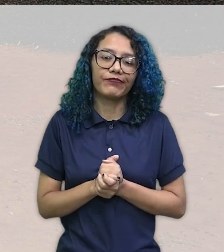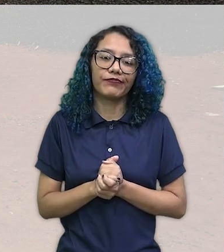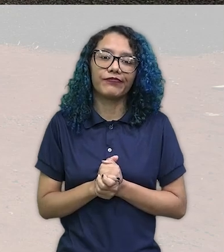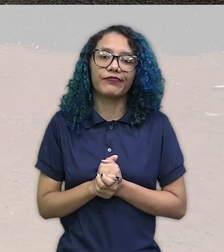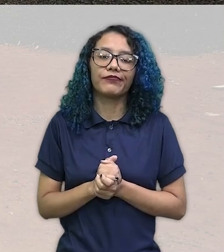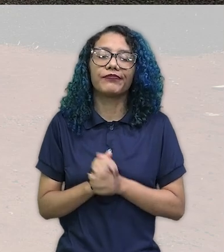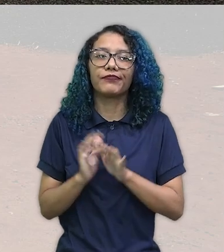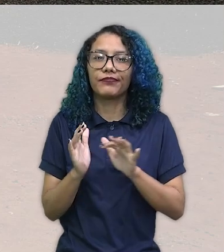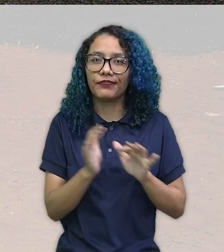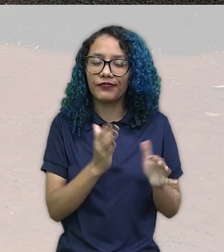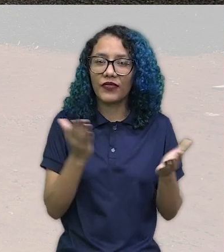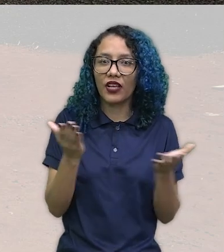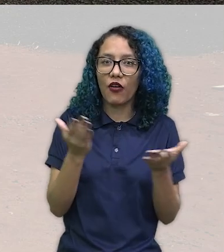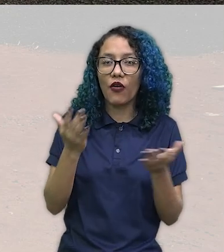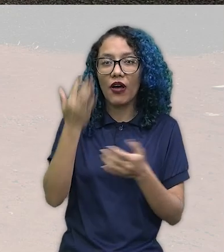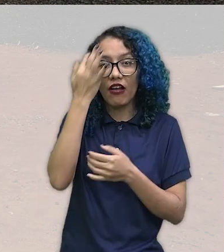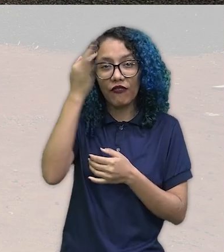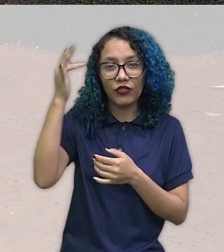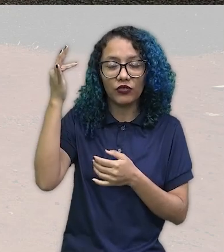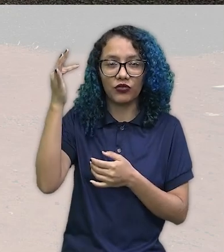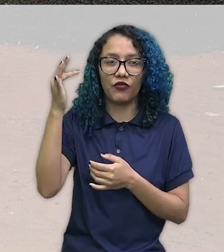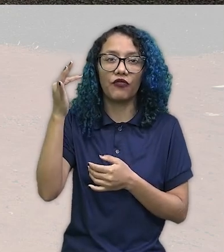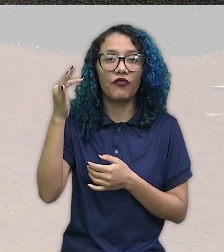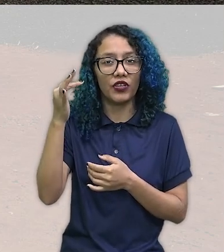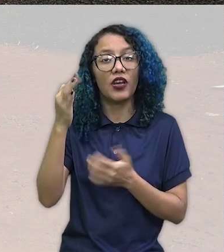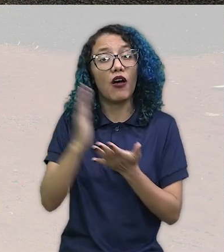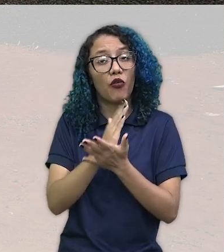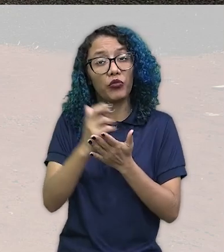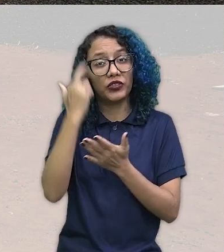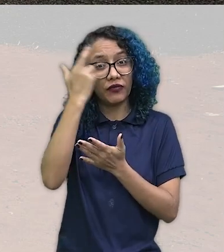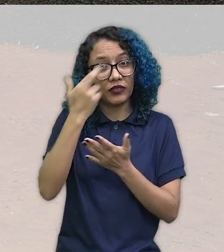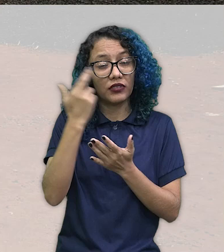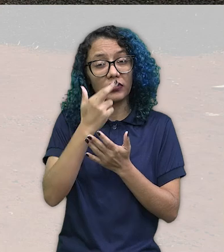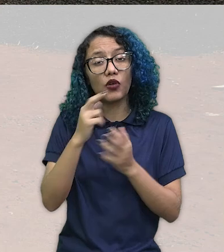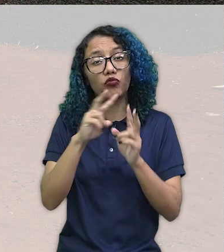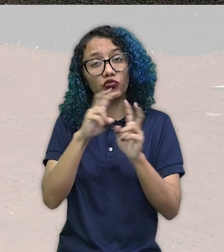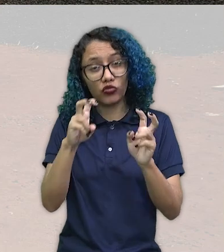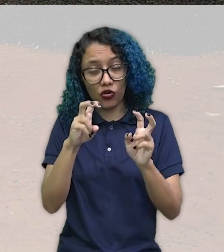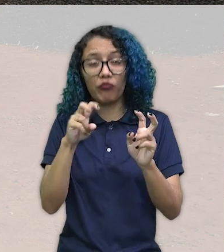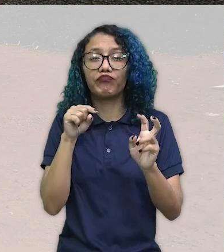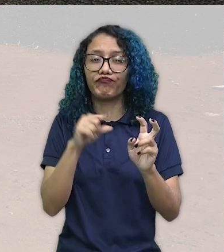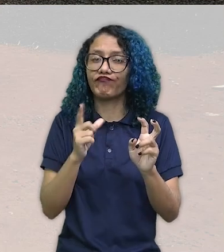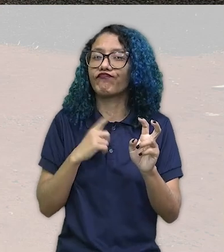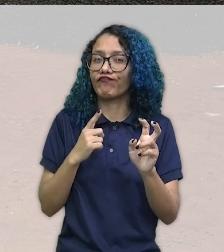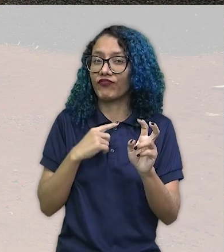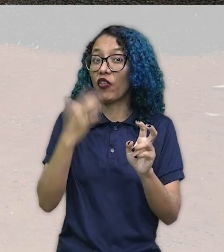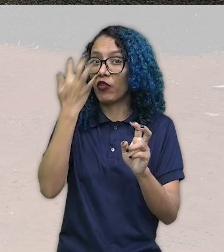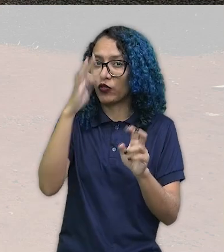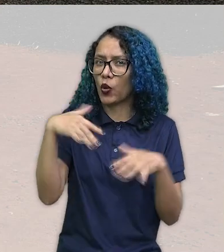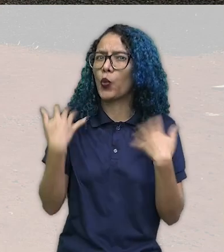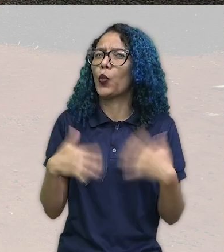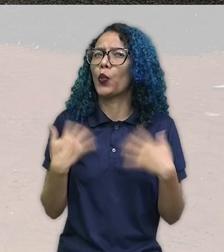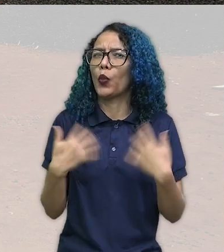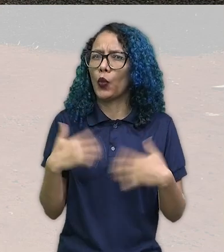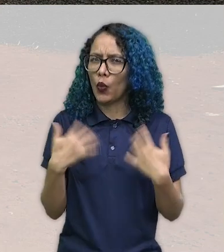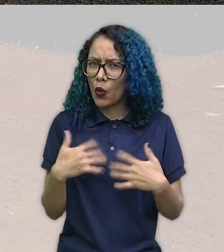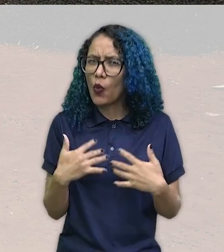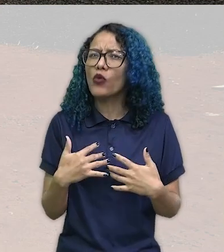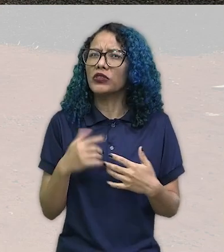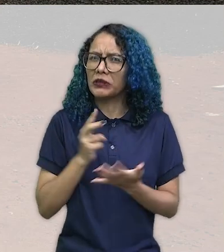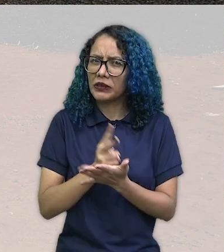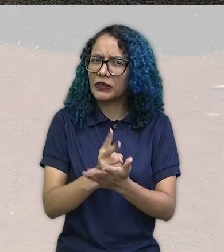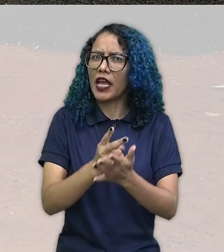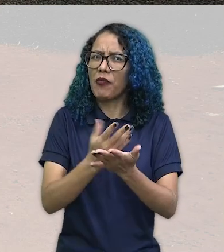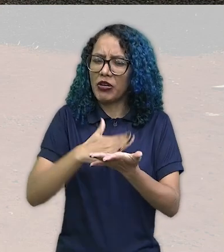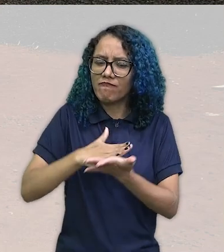bom? A filosofia, ela traz para nós algumas reflexões, né? A filosofia, ela é danada. A filosofia, ela chega